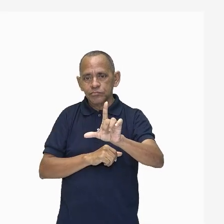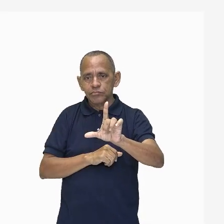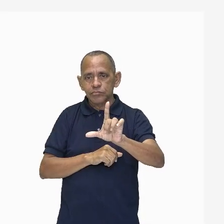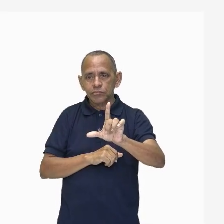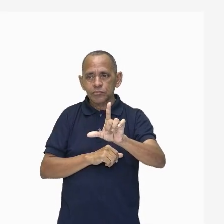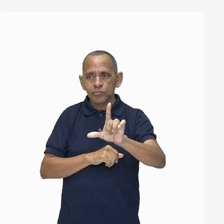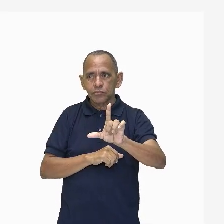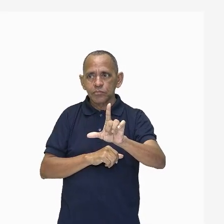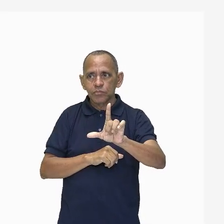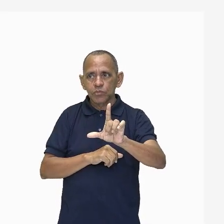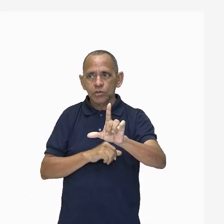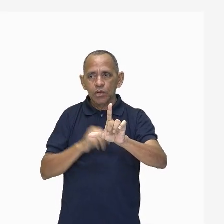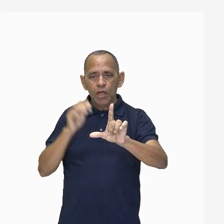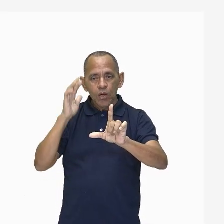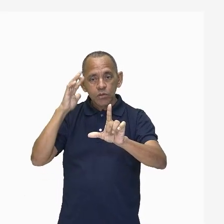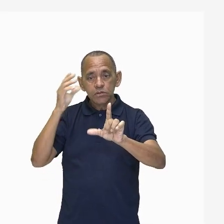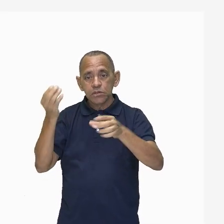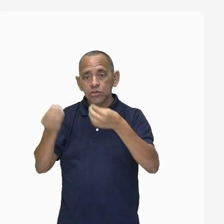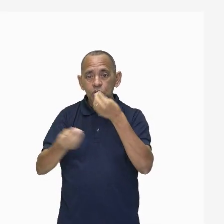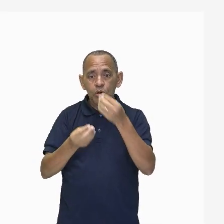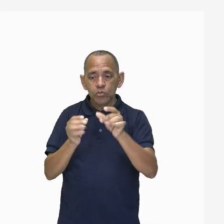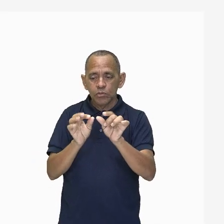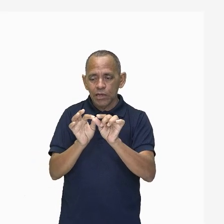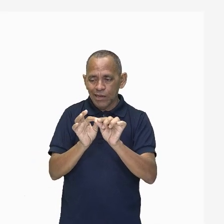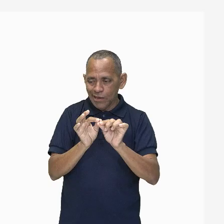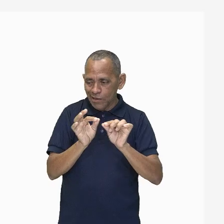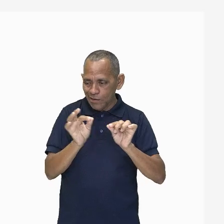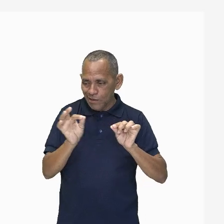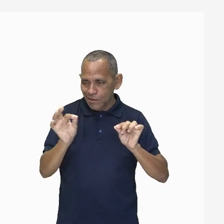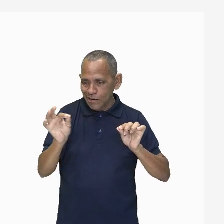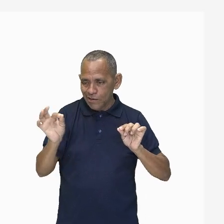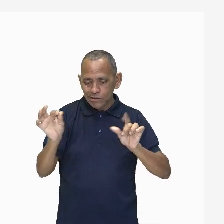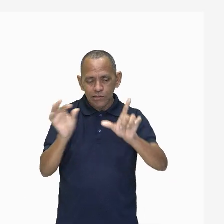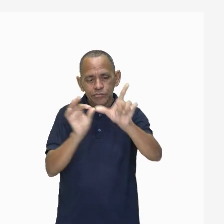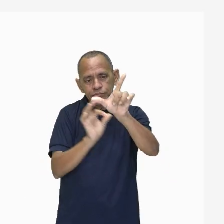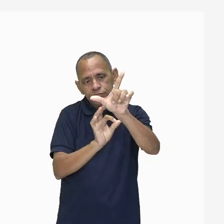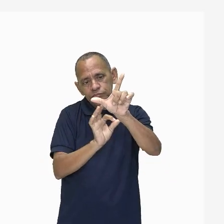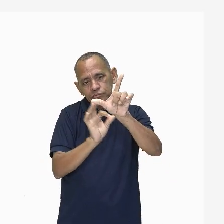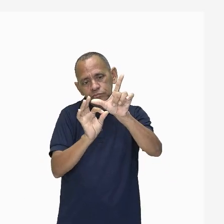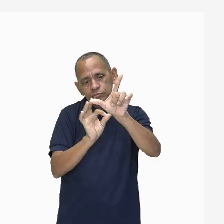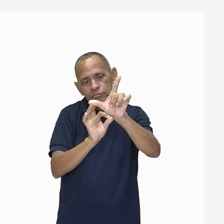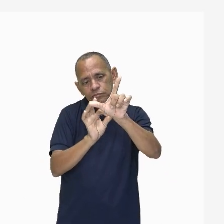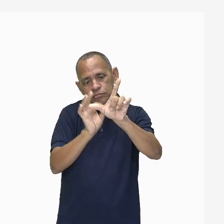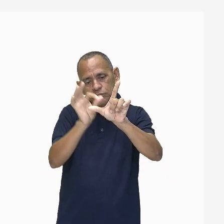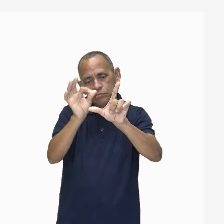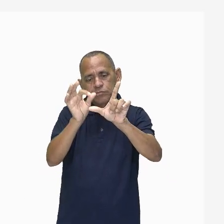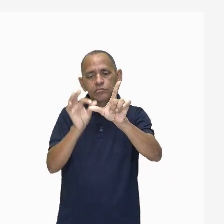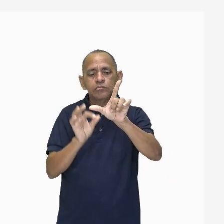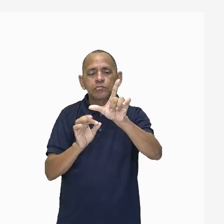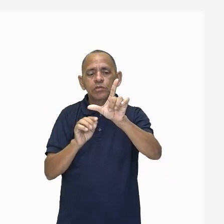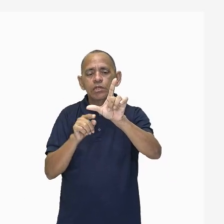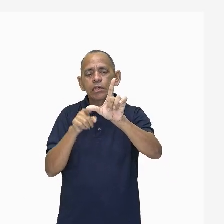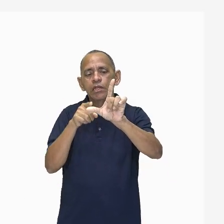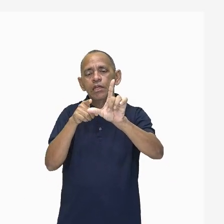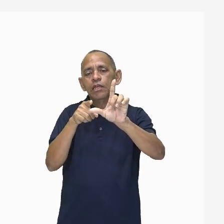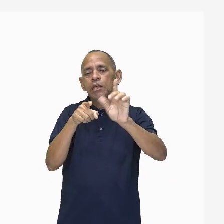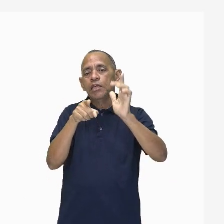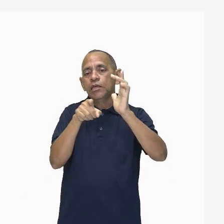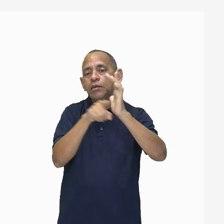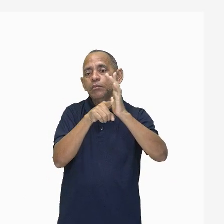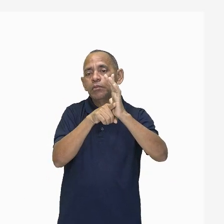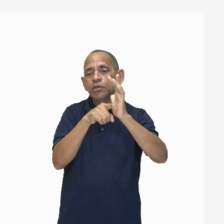vai acontecer? A reta vai passar aqui pelo ponto qual? Pelo menos 1. Tá bom? No eixo de